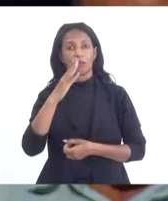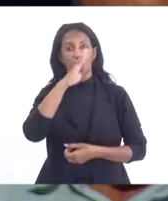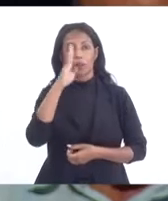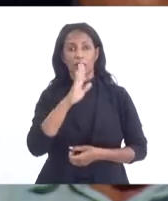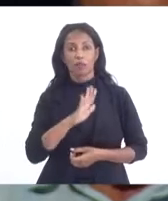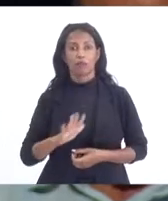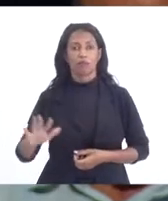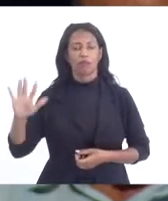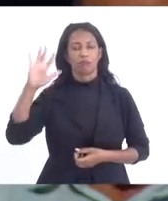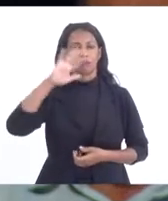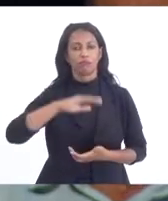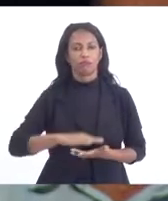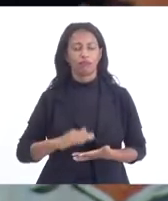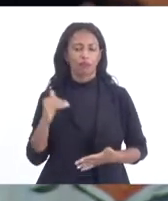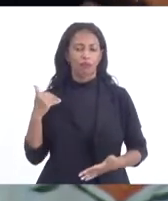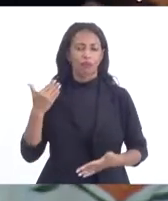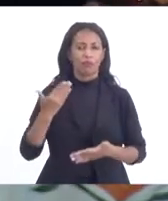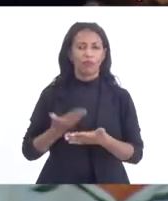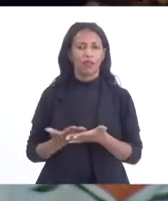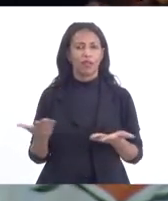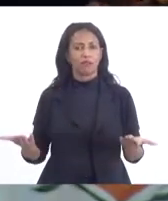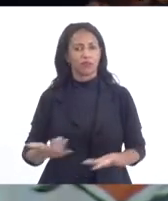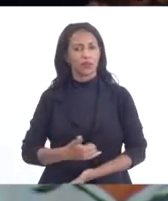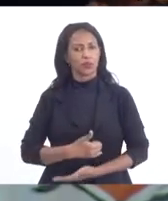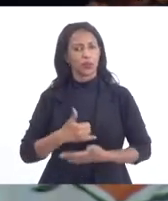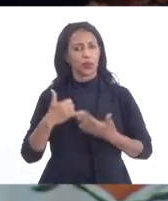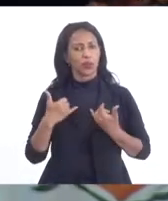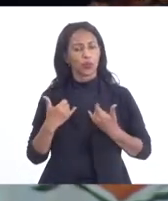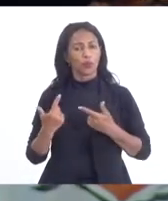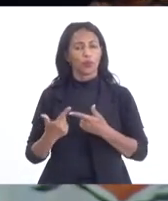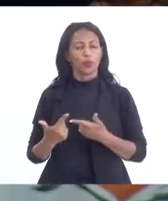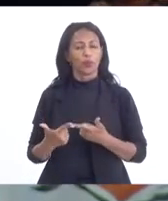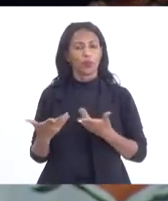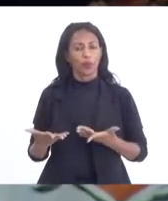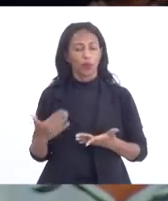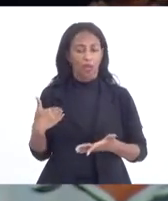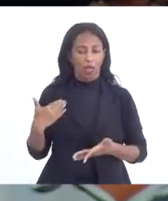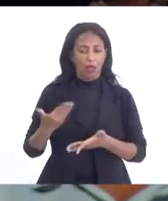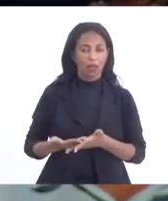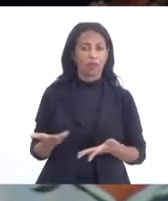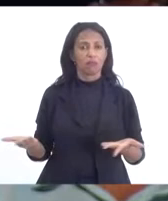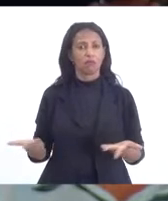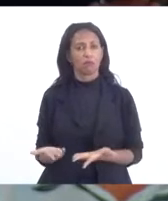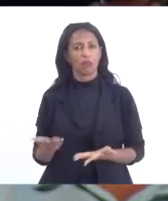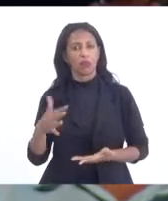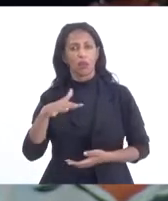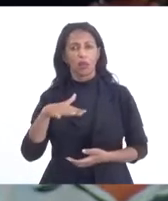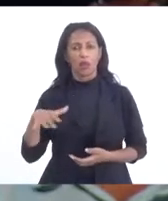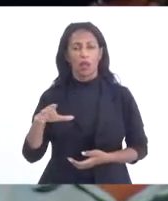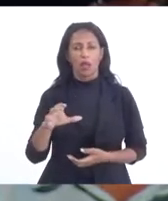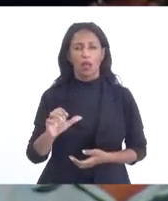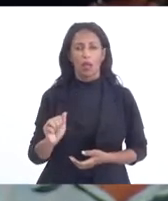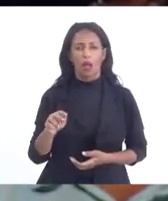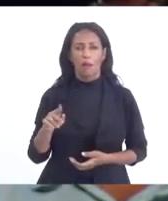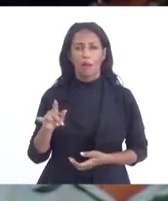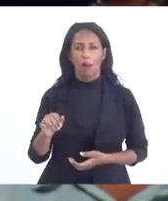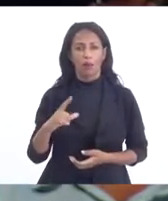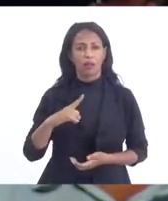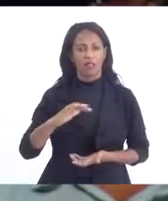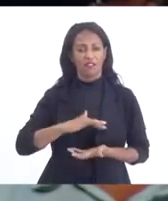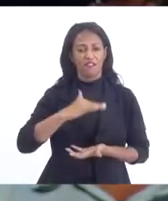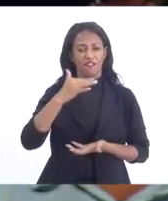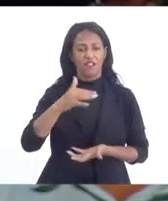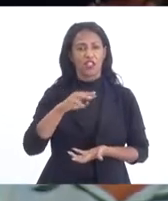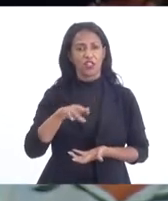teve. Até hoje, me orgulho, porque ainda hoje, o campo de Carmópolis produz 20 mil barris por